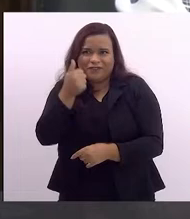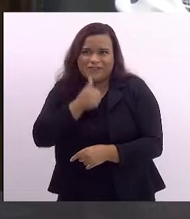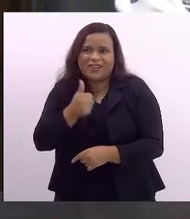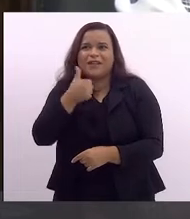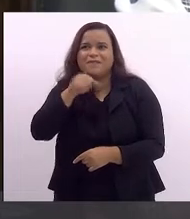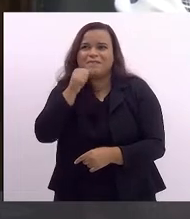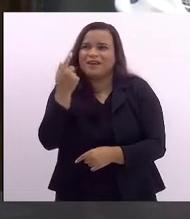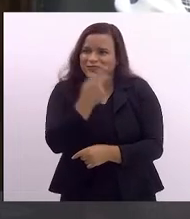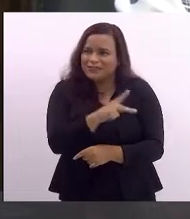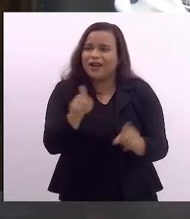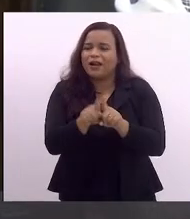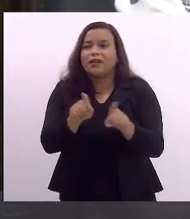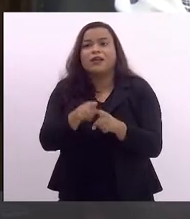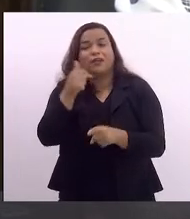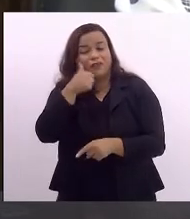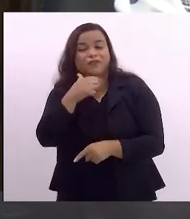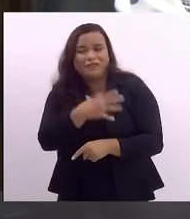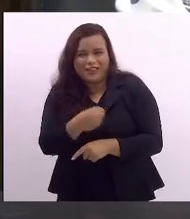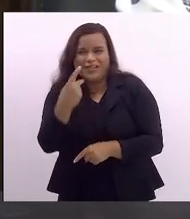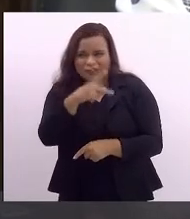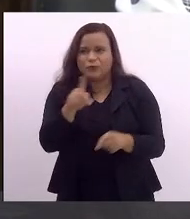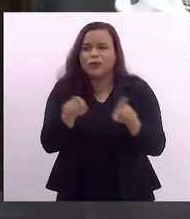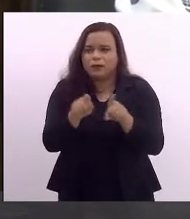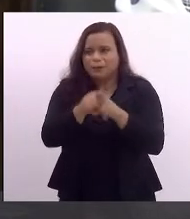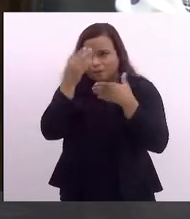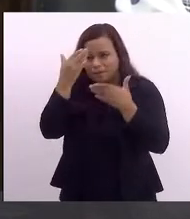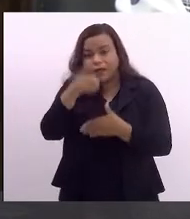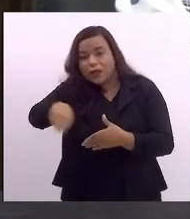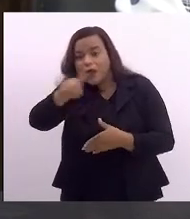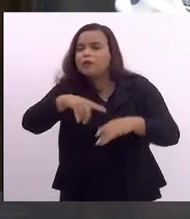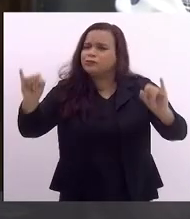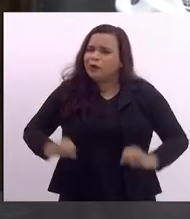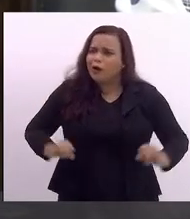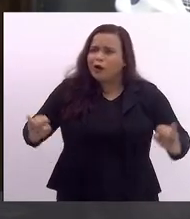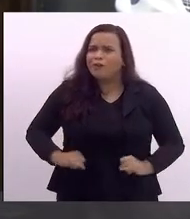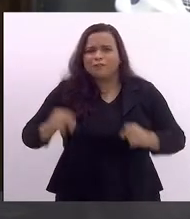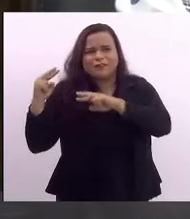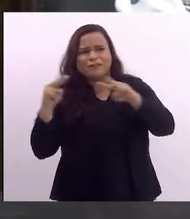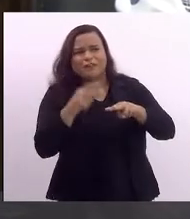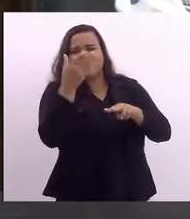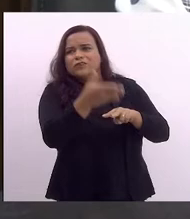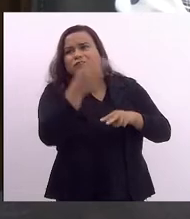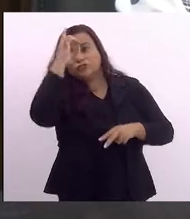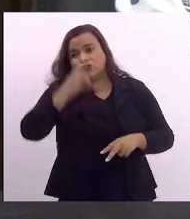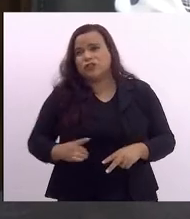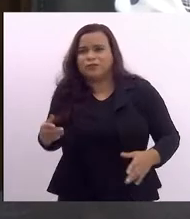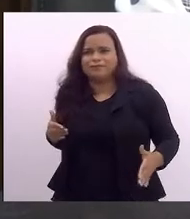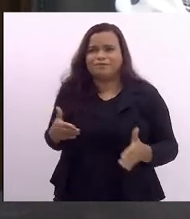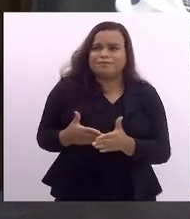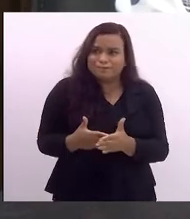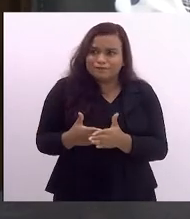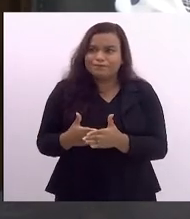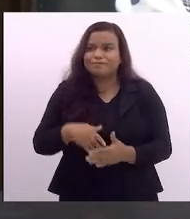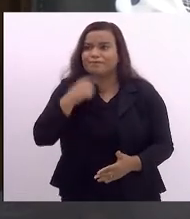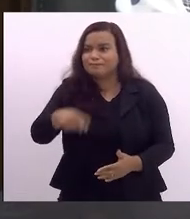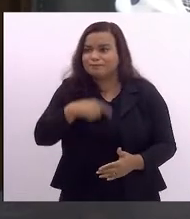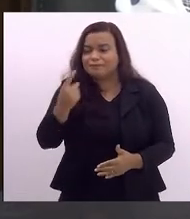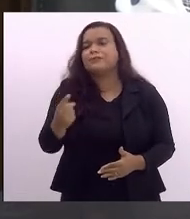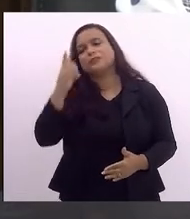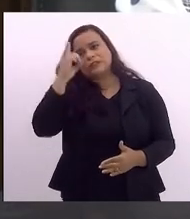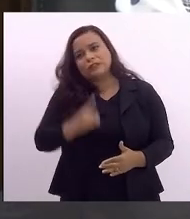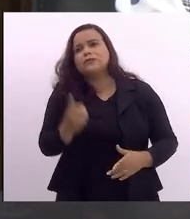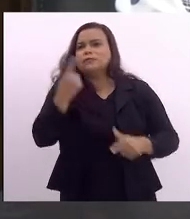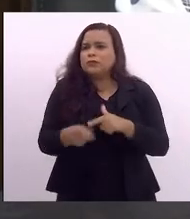que tiveram sofrendo com ele, são essas pessoas que tiveram o direito impedido, o direito retirado, o direito violado